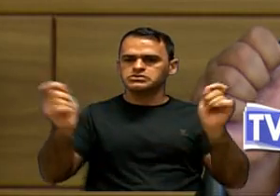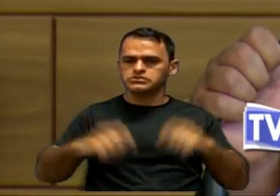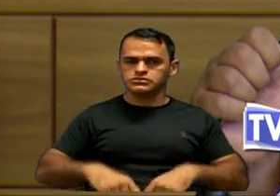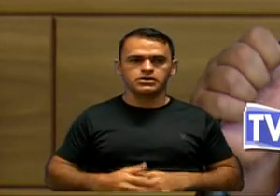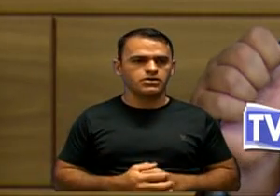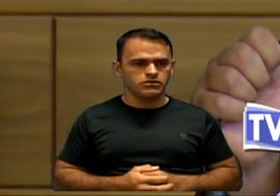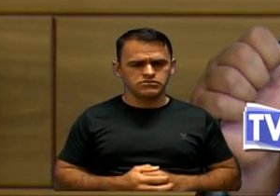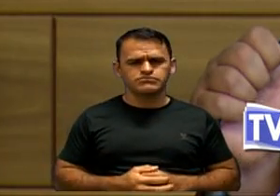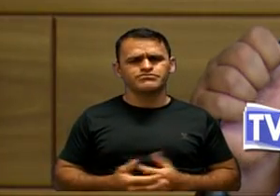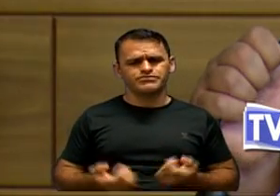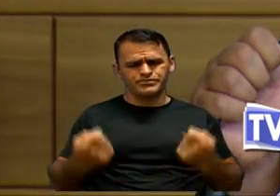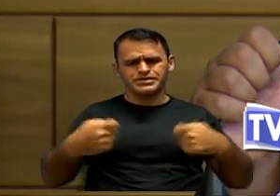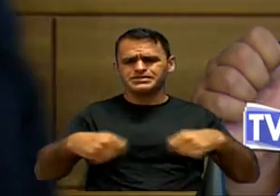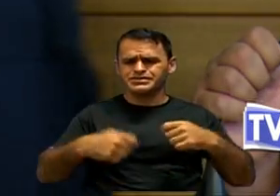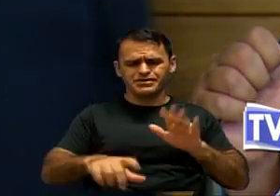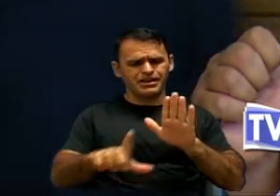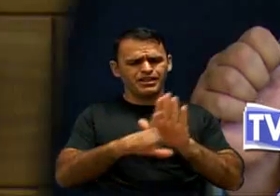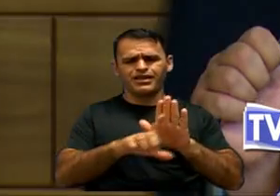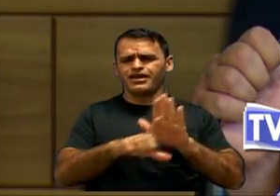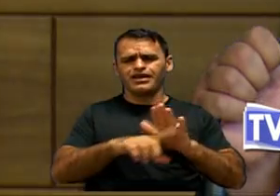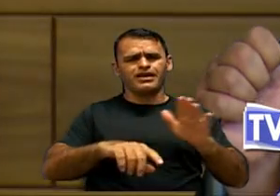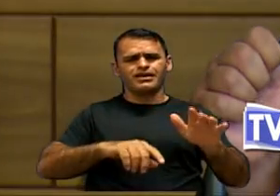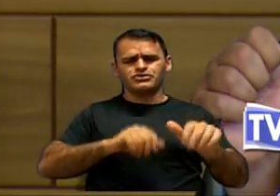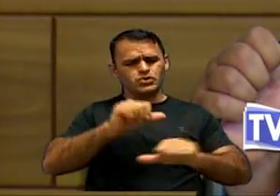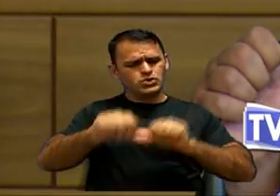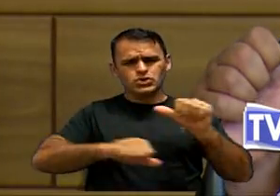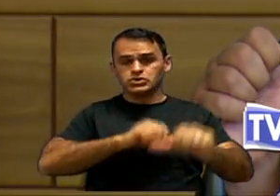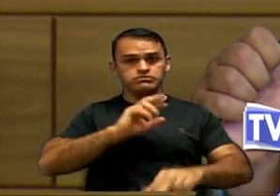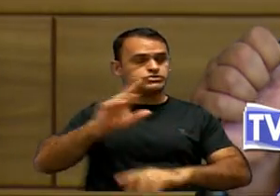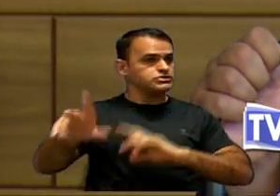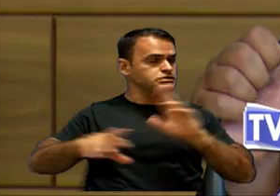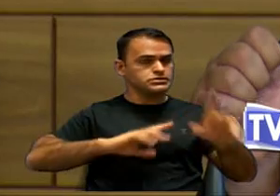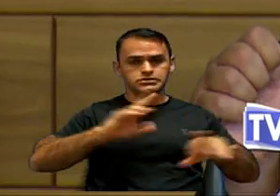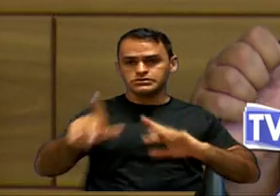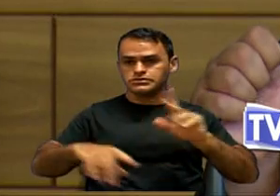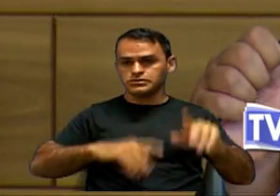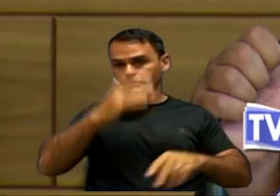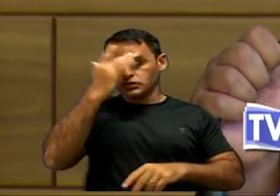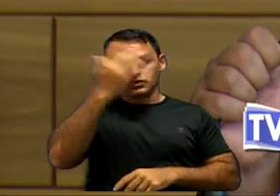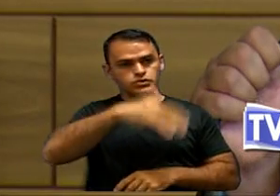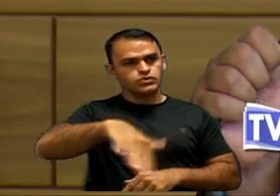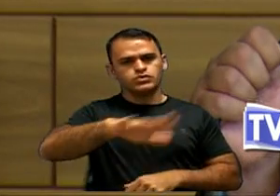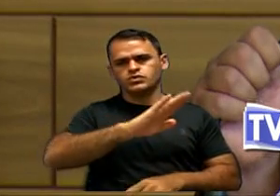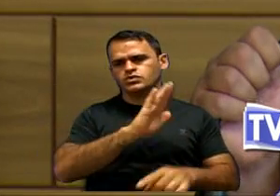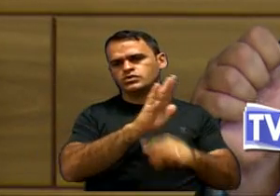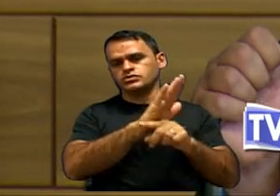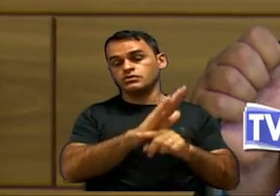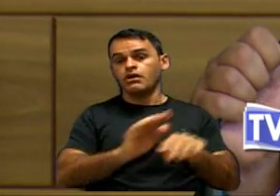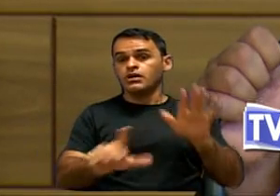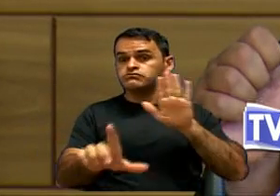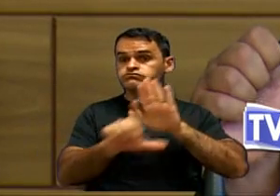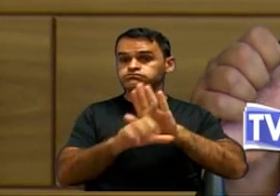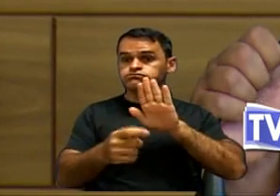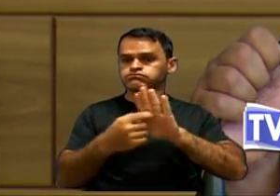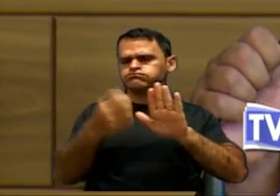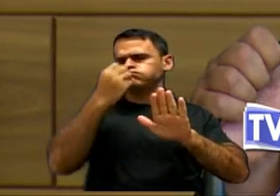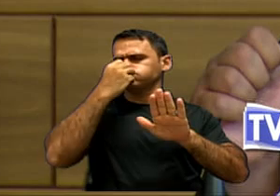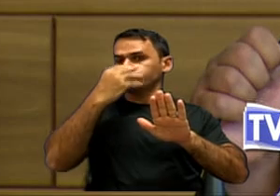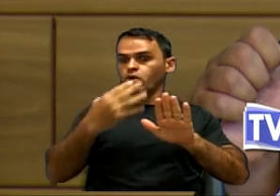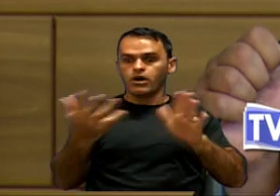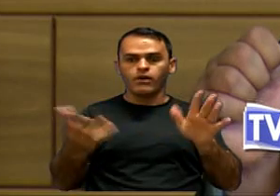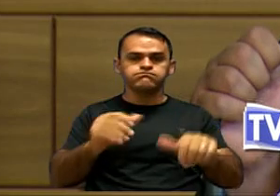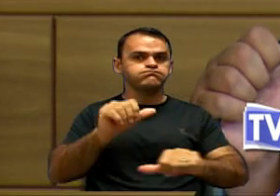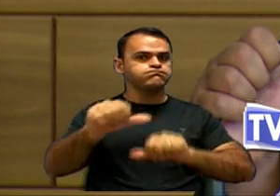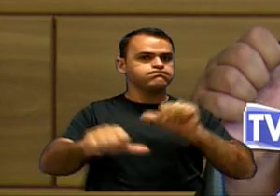nós temos que mudar essas leis mesmo e dar prioridade para quem precisa de prioridade. E essa lei que o senhor colocou aí, com essa modificação